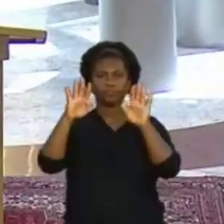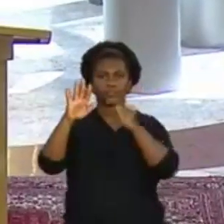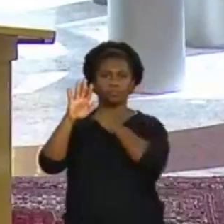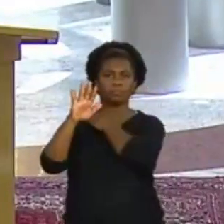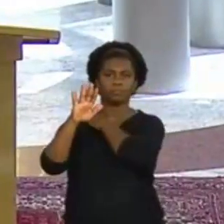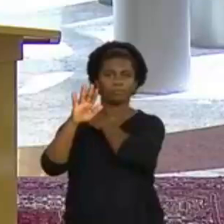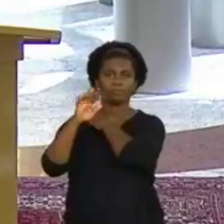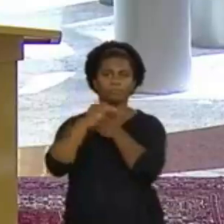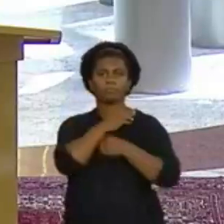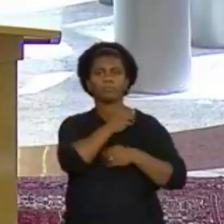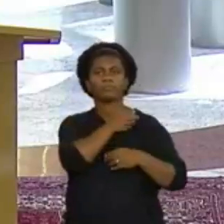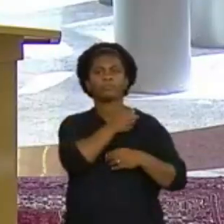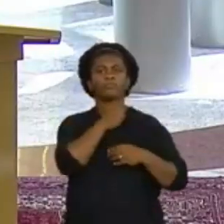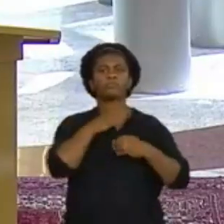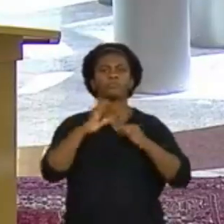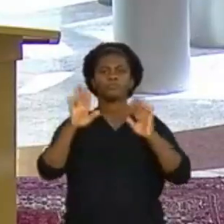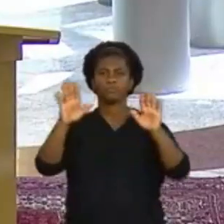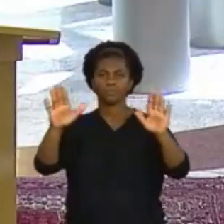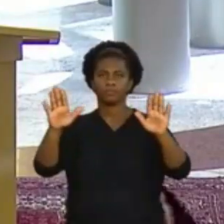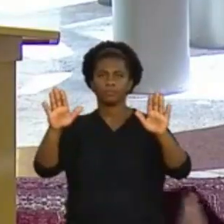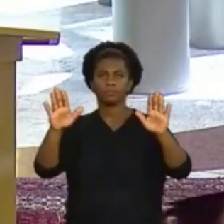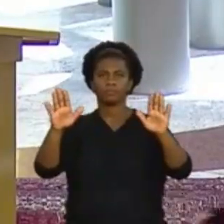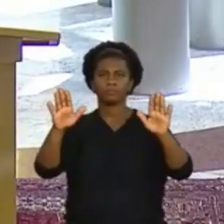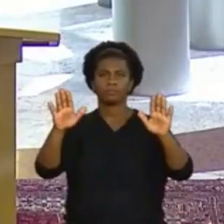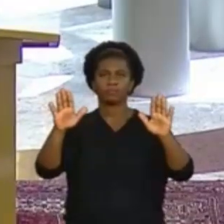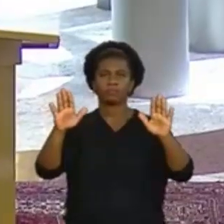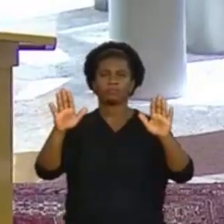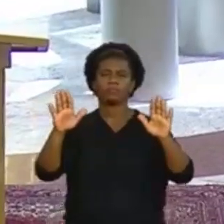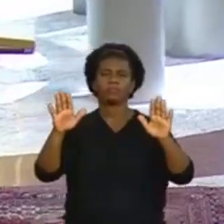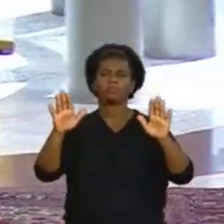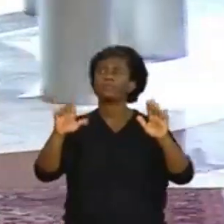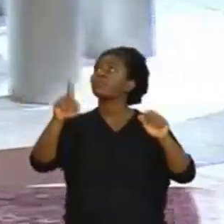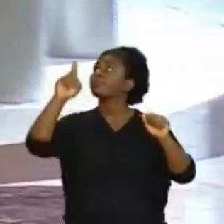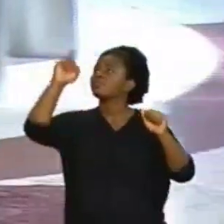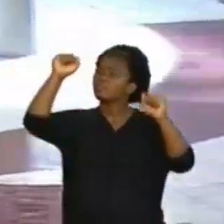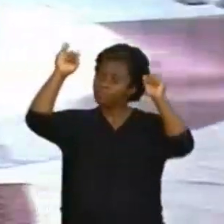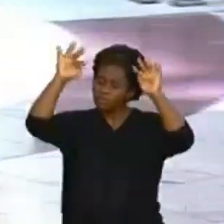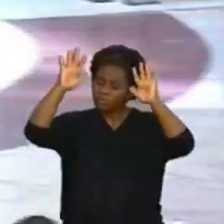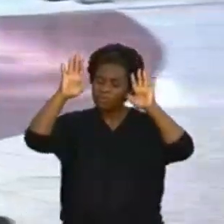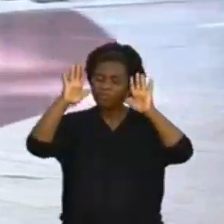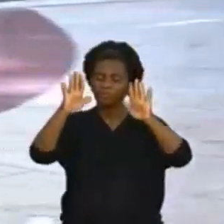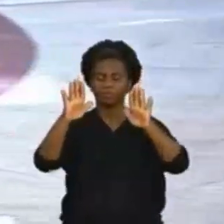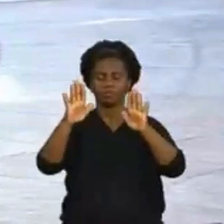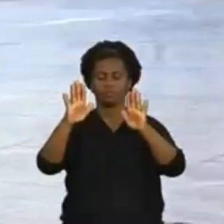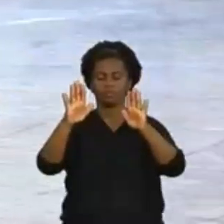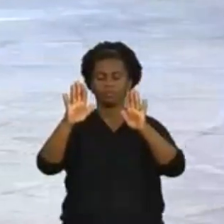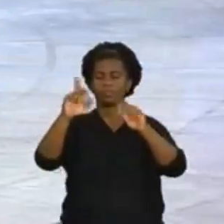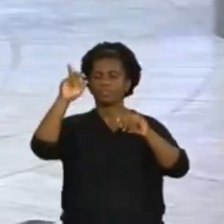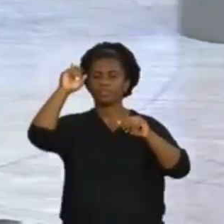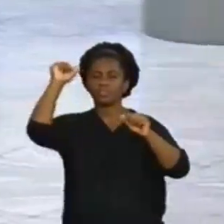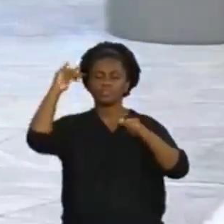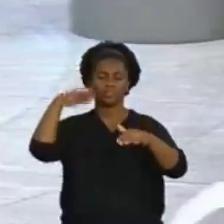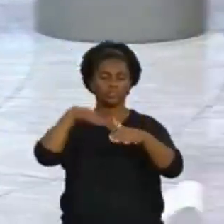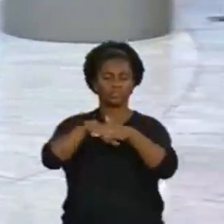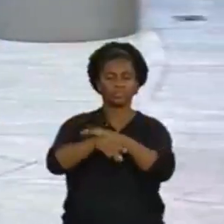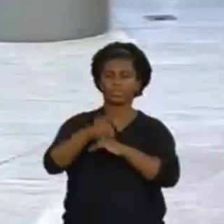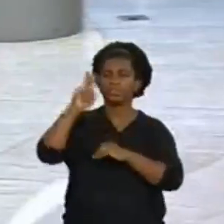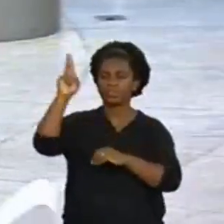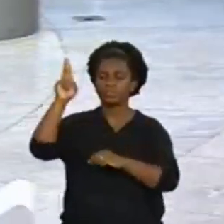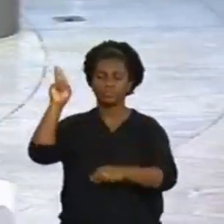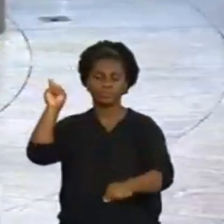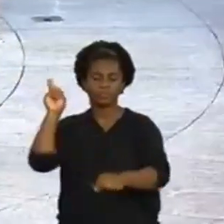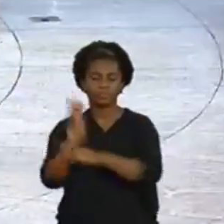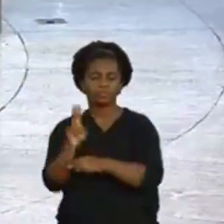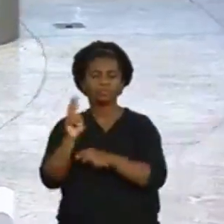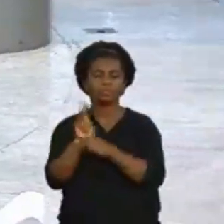mãos na minha direção, todo mundo. Que Deus te abençoe, que Deus te guarde, que Deus seja com